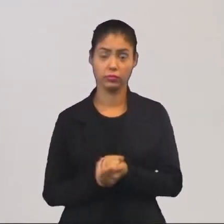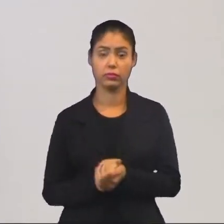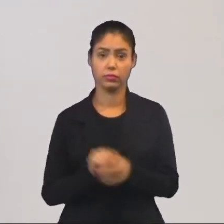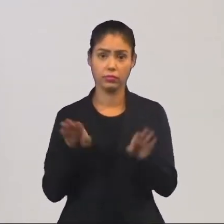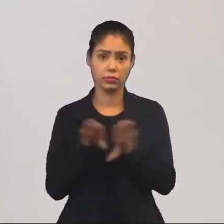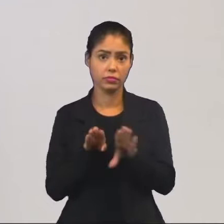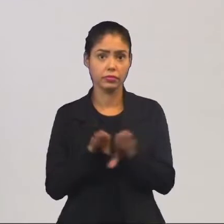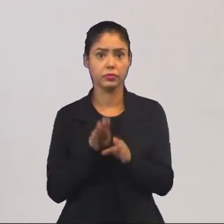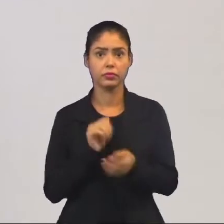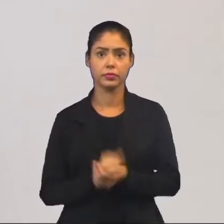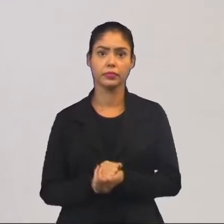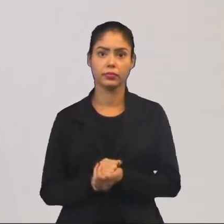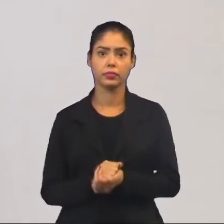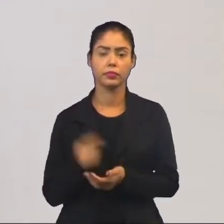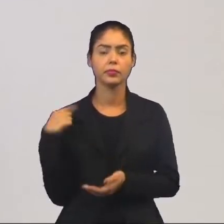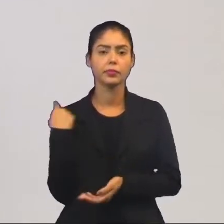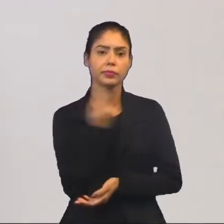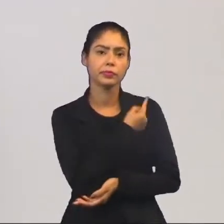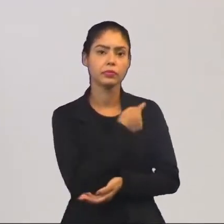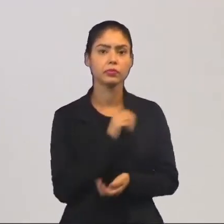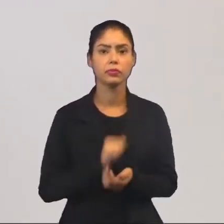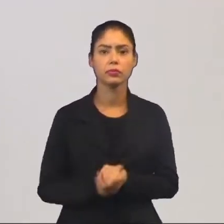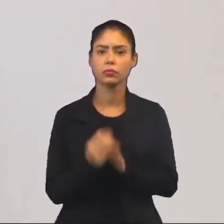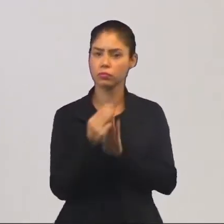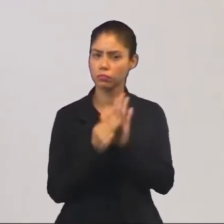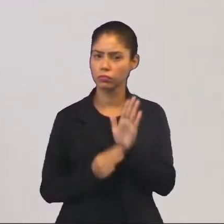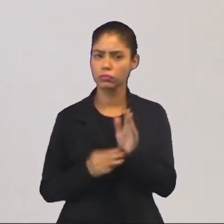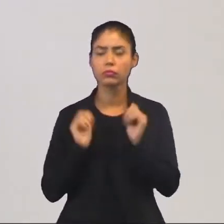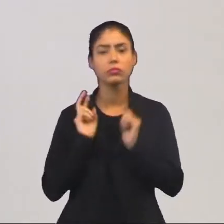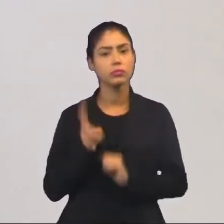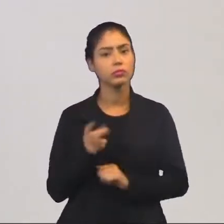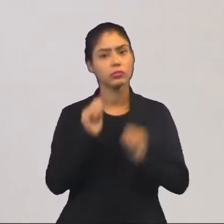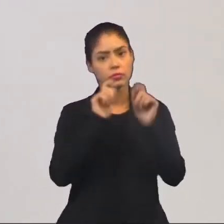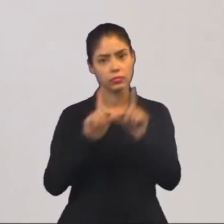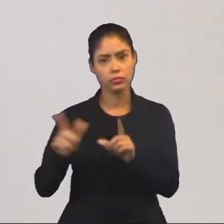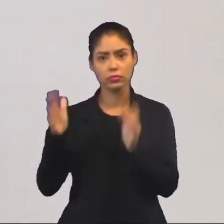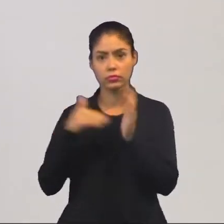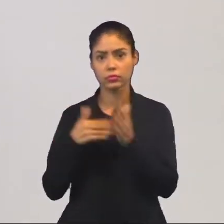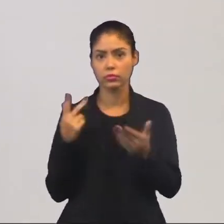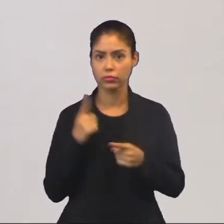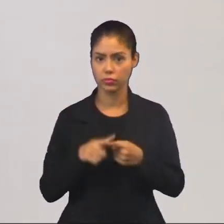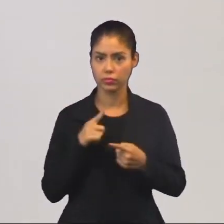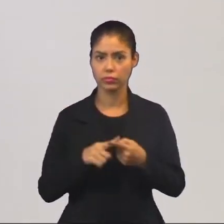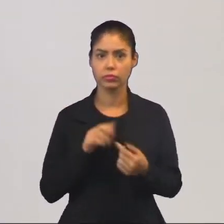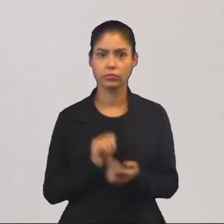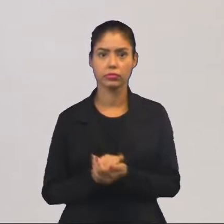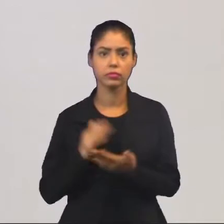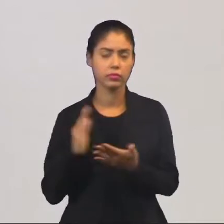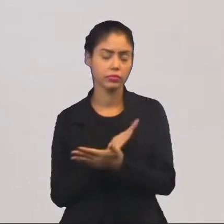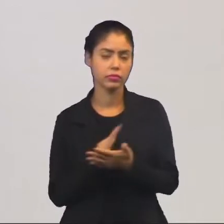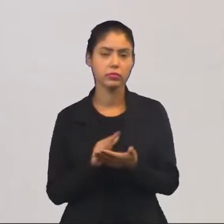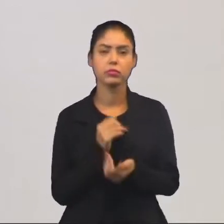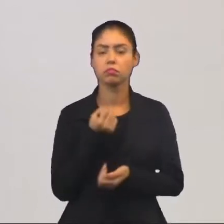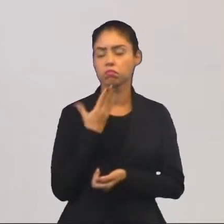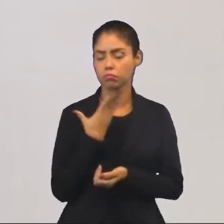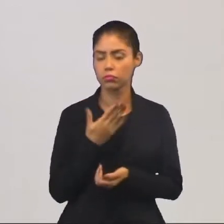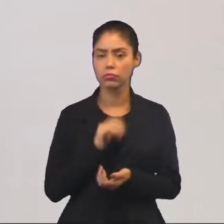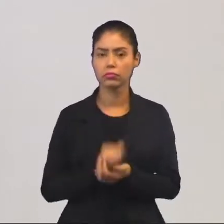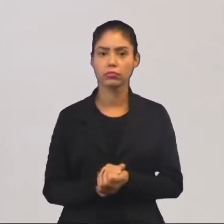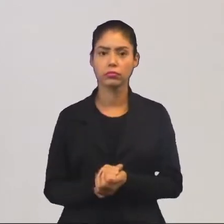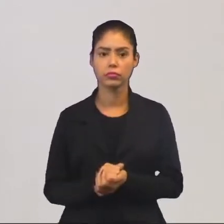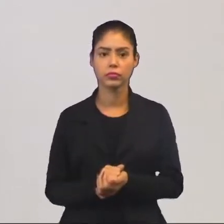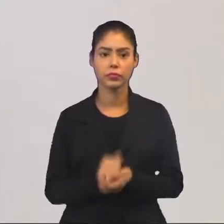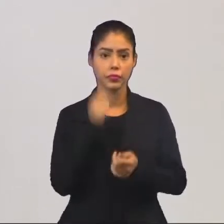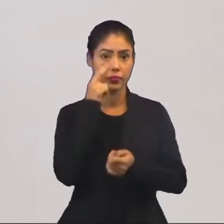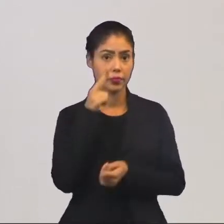splitando. A nossa metodologia sempre a gente utiliza slides, até porque é algo didático para que possa